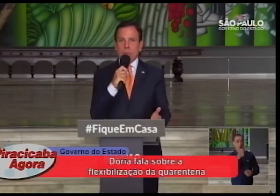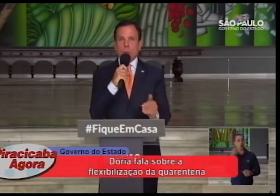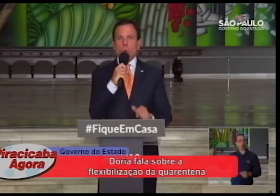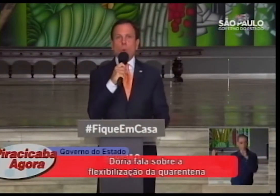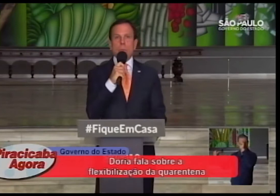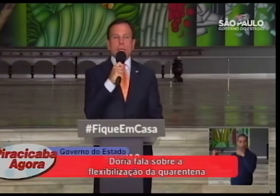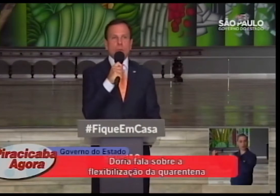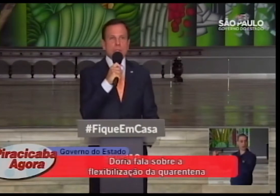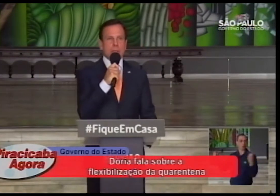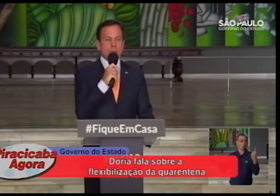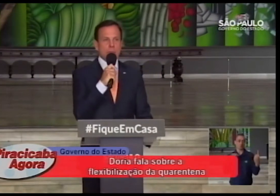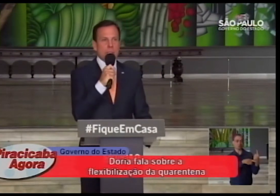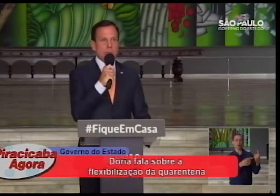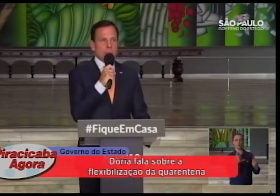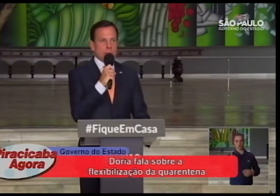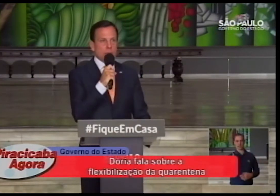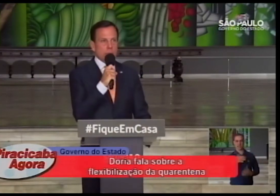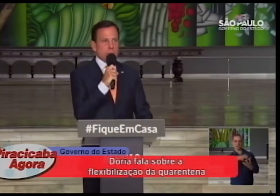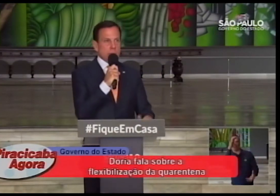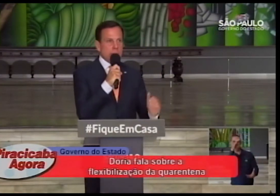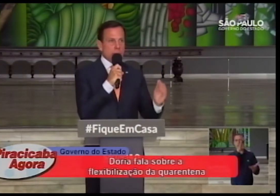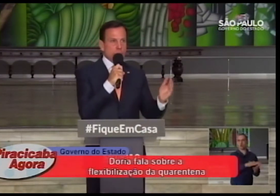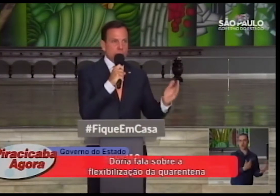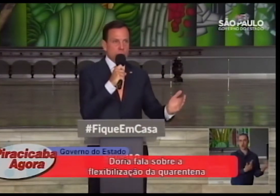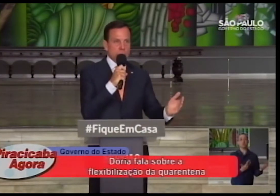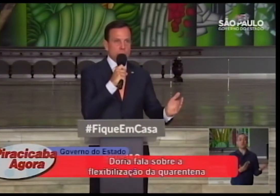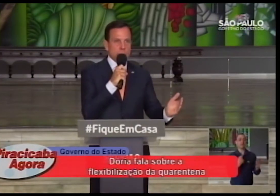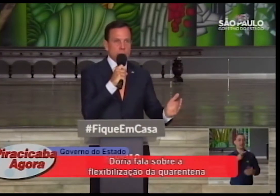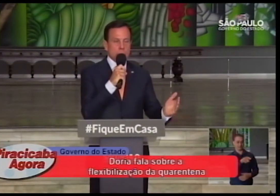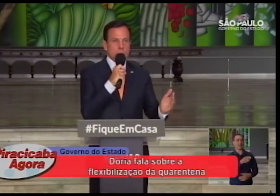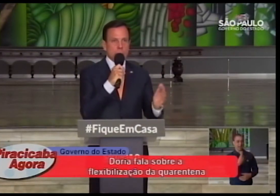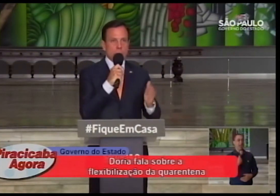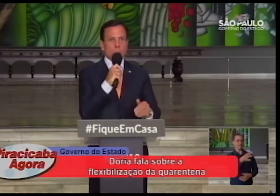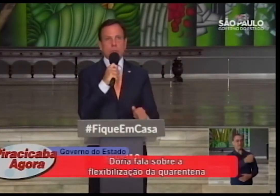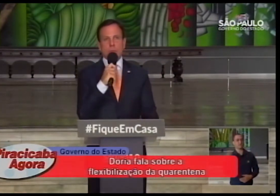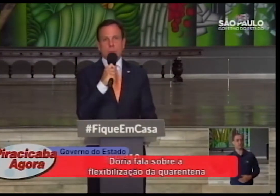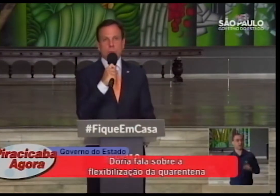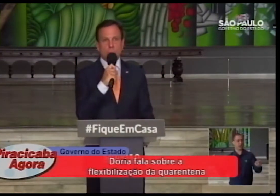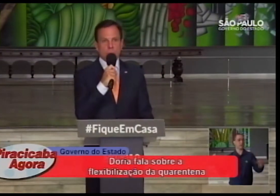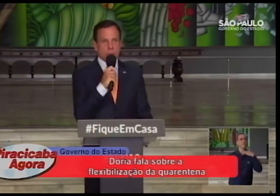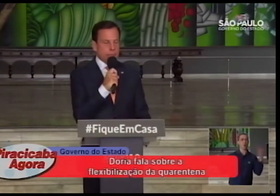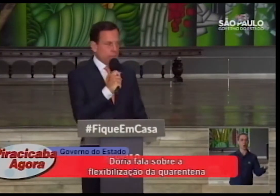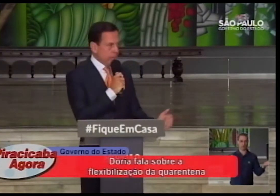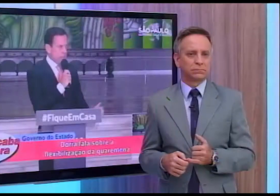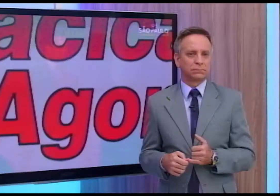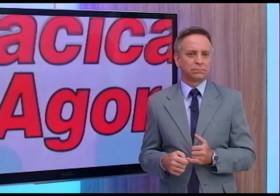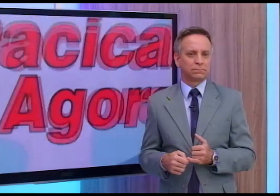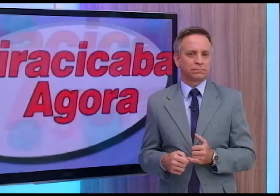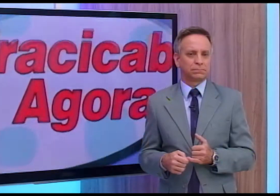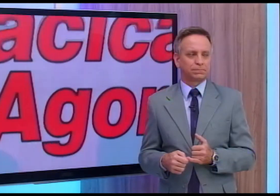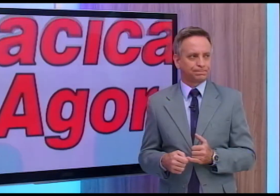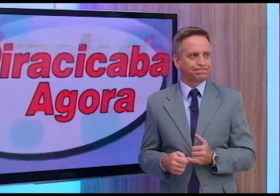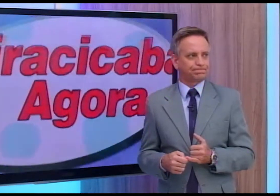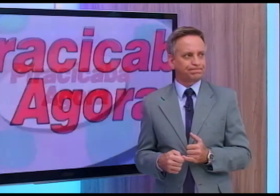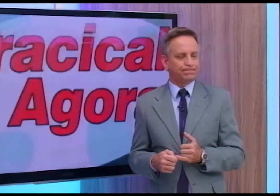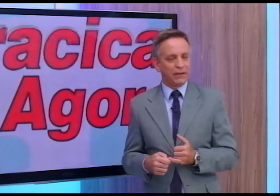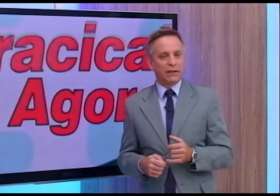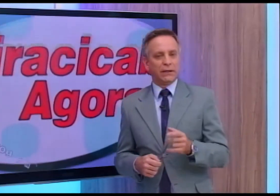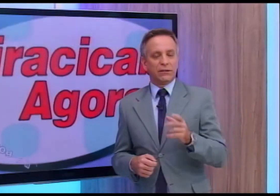com mais ou com menos idade para dizer este vive ou esse morre